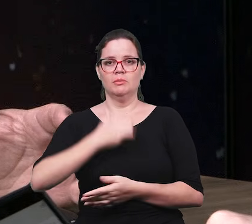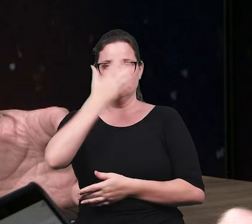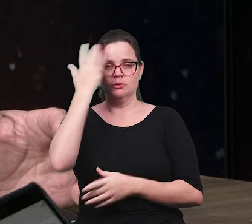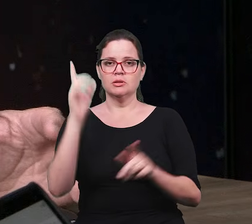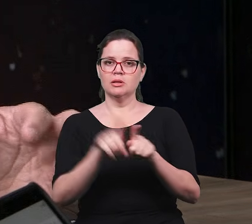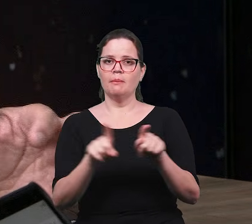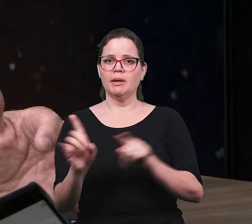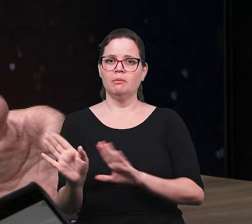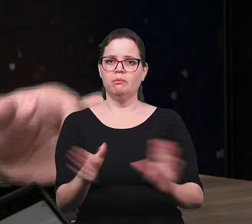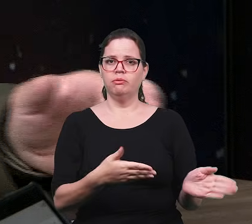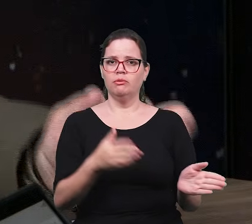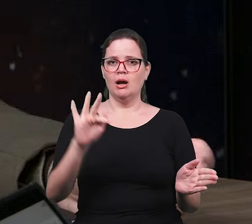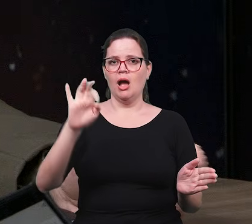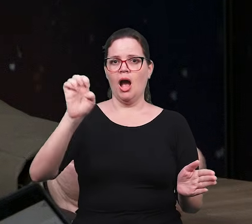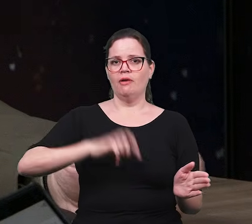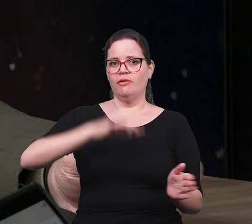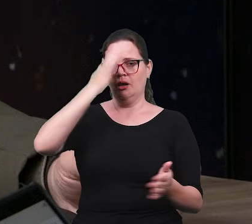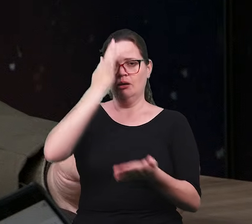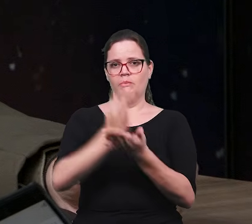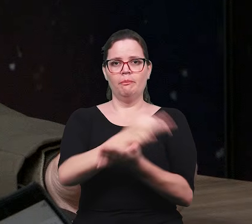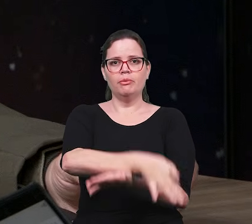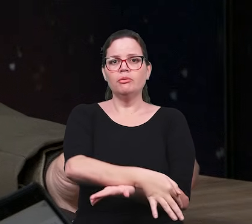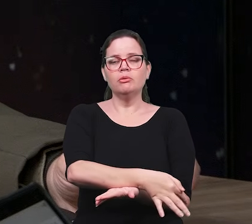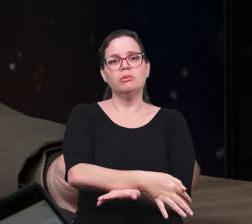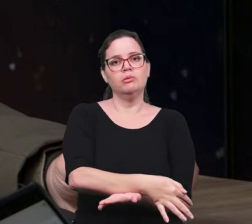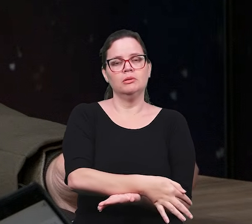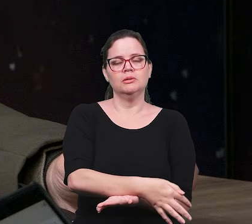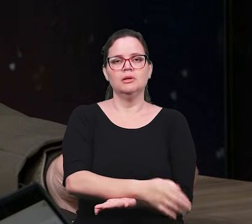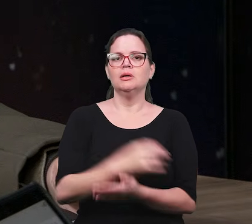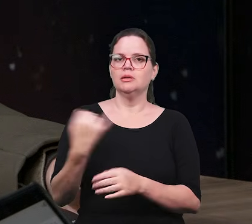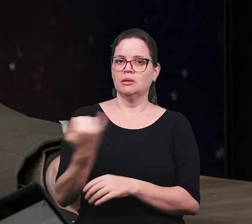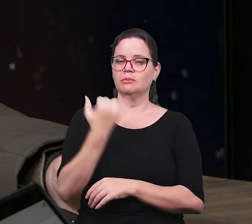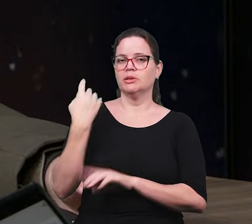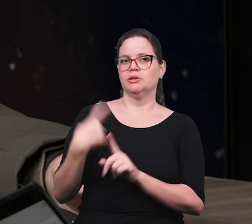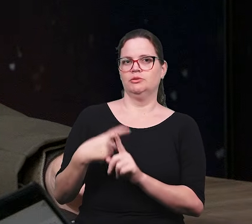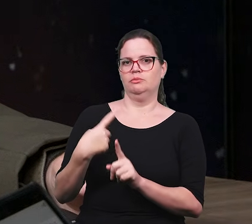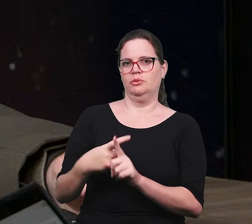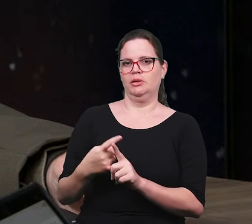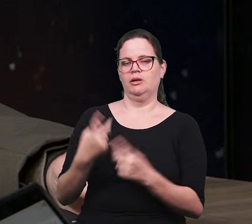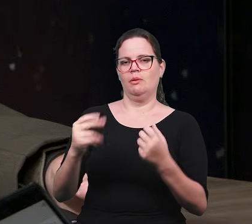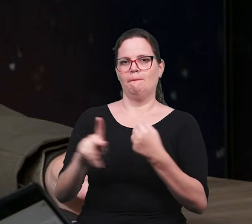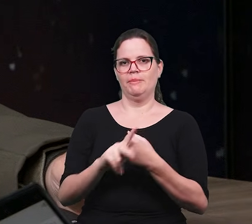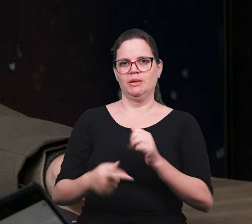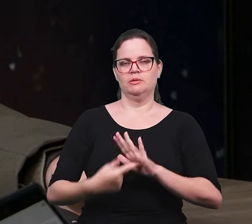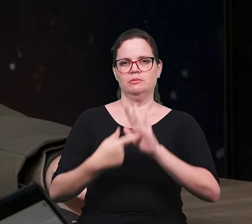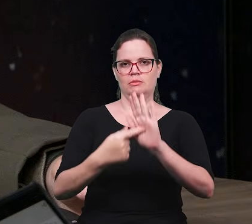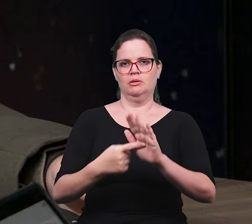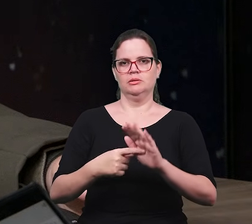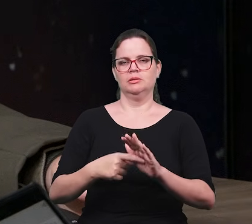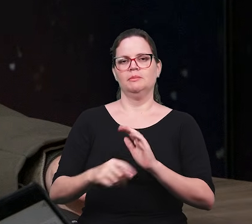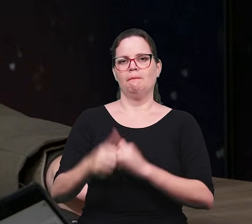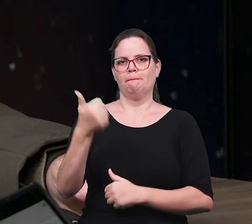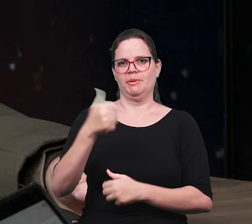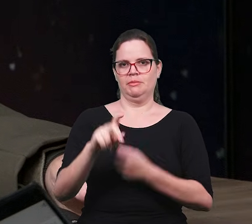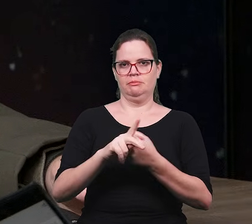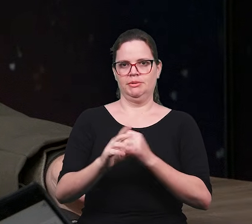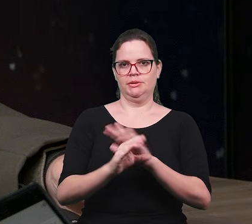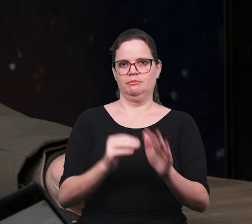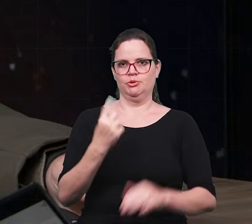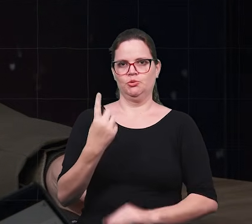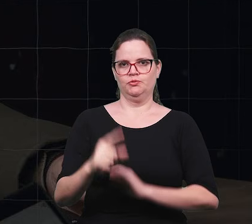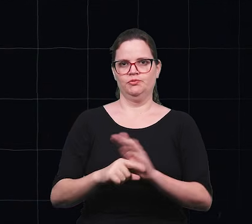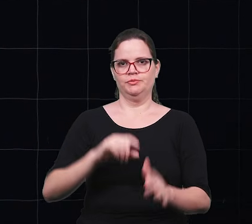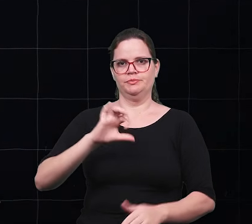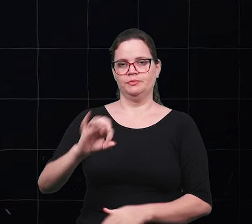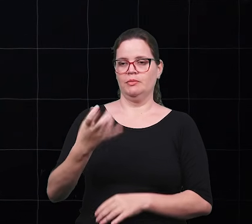palavra. E essa dinâmica é muito importante, porque o fim da fé, como diz Pedro aqui, 1 Pedro capítulo 1, verso 9,